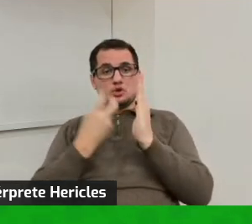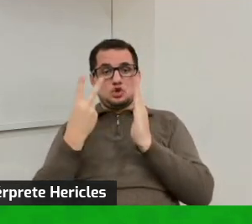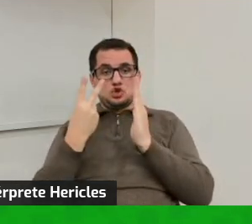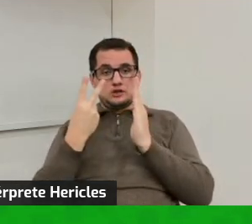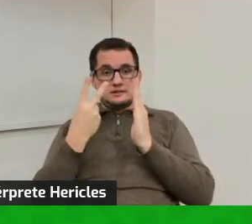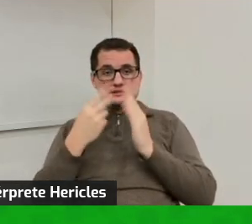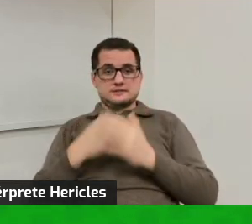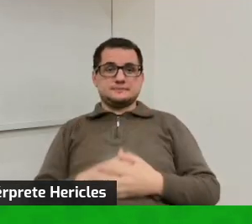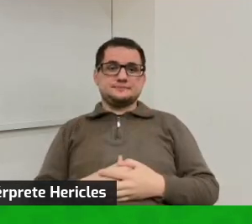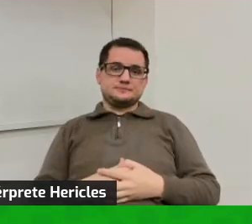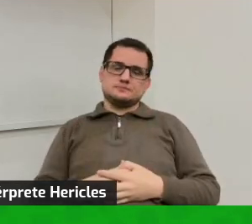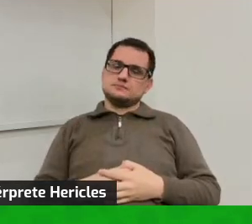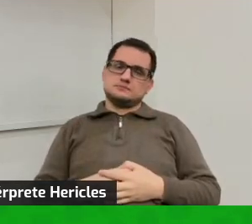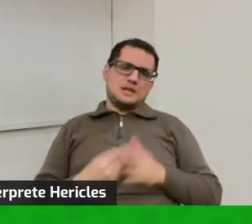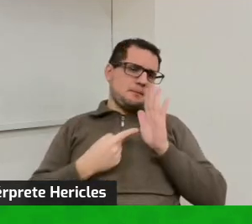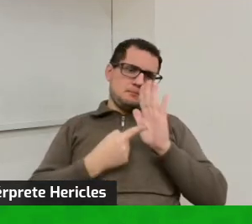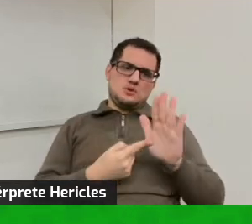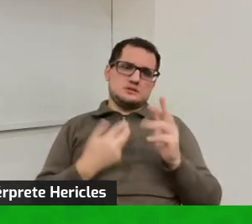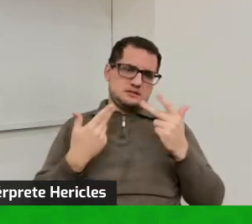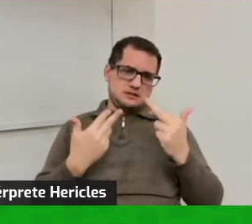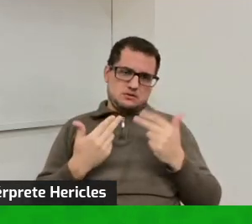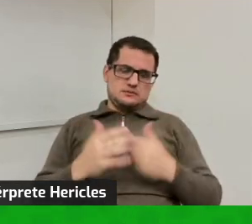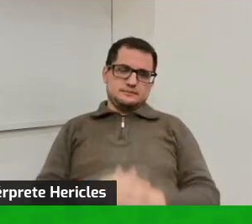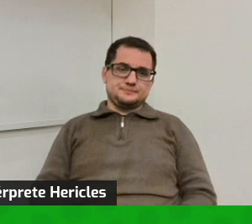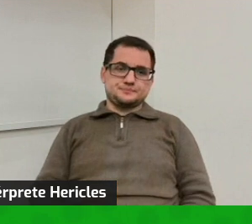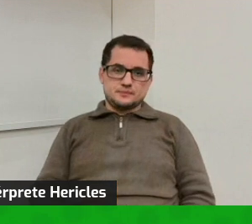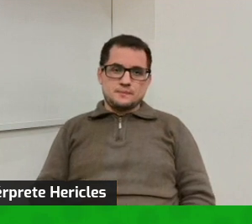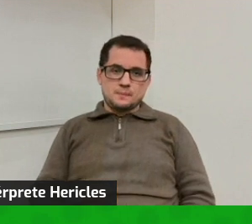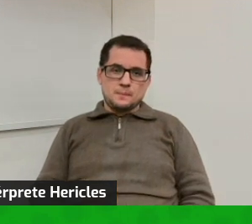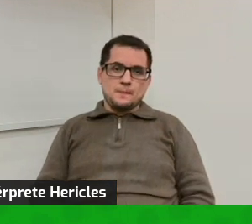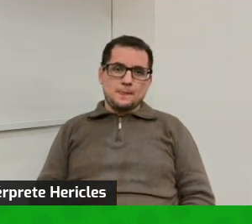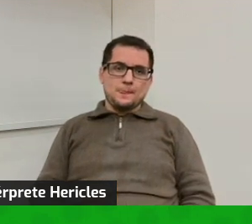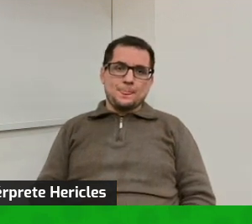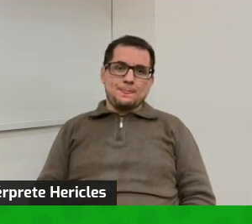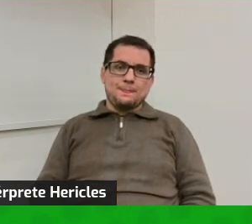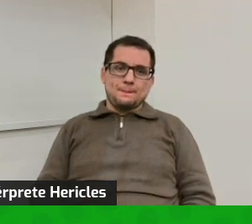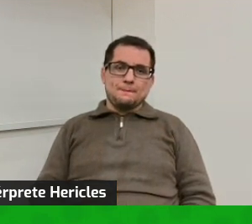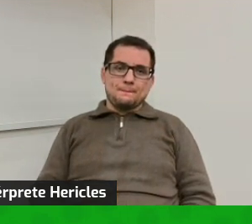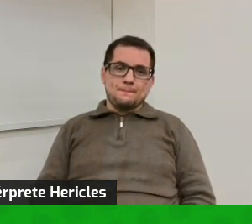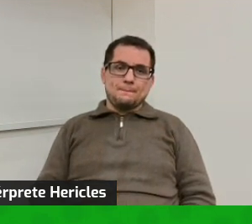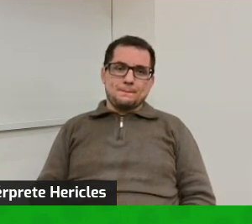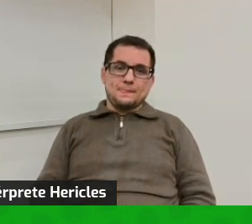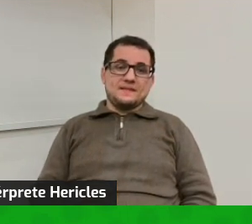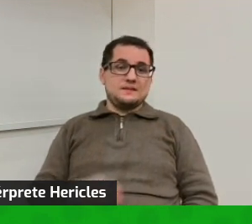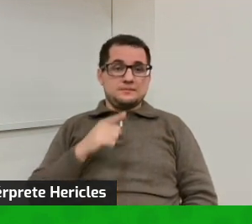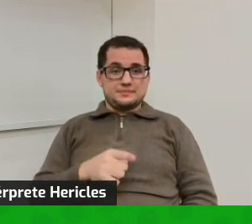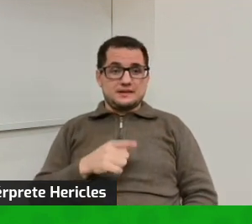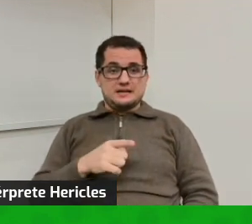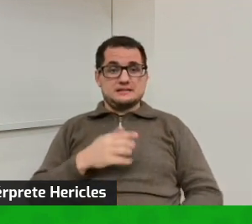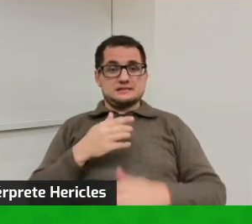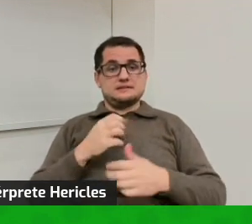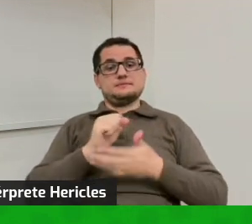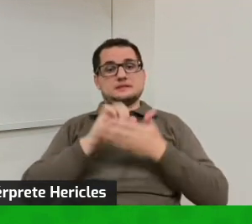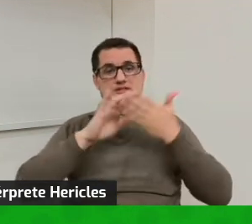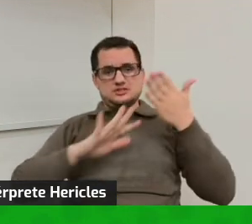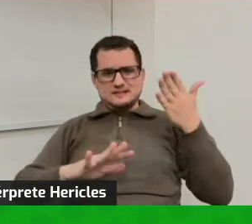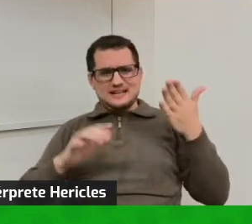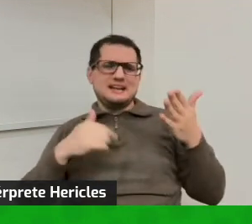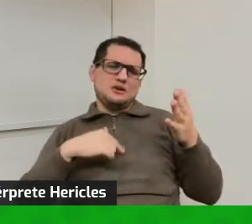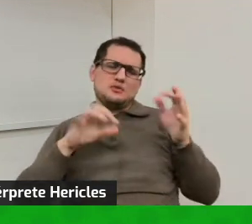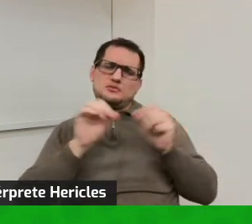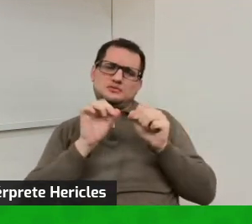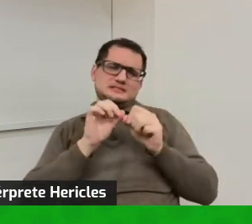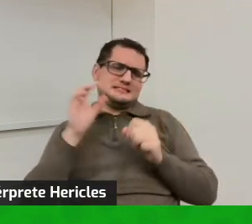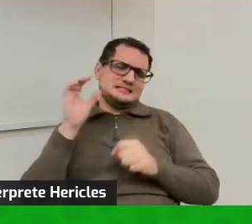retorna da mesma forma. Funciona igual. Então, esse era o exercício. Aqui eu fiz meio bagunçado. Quem quis